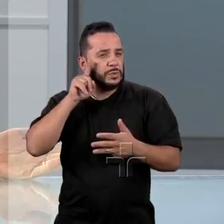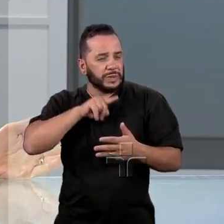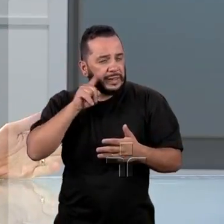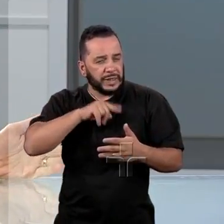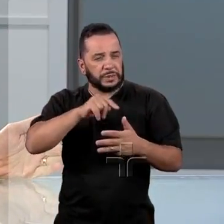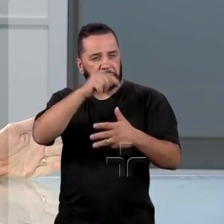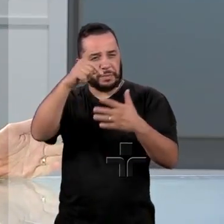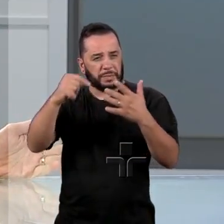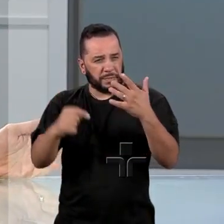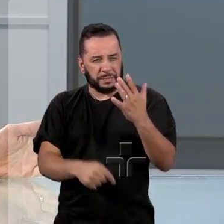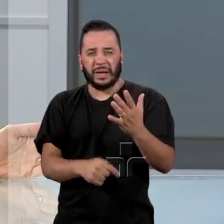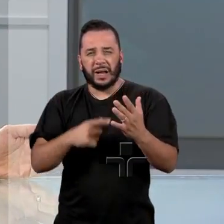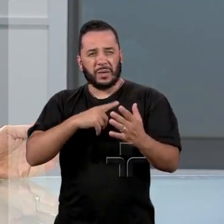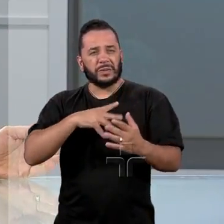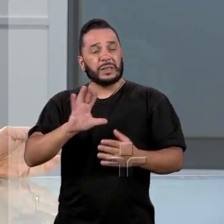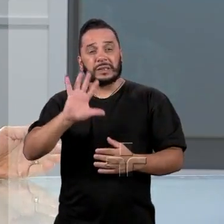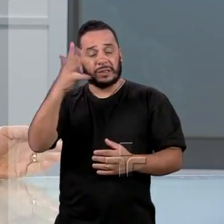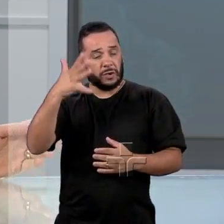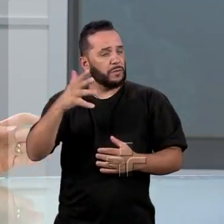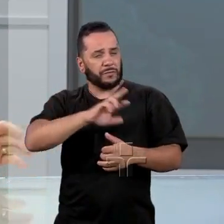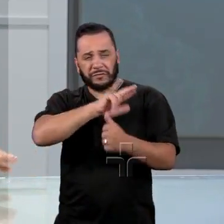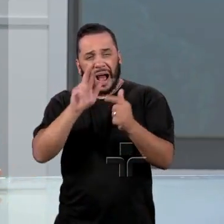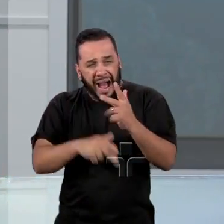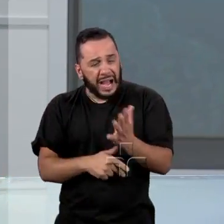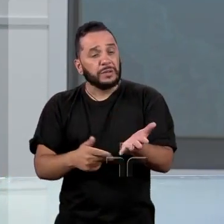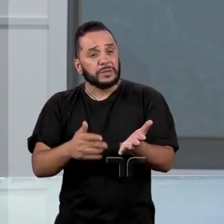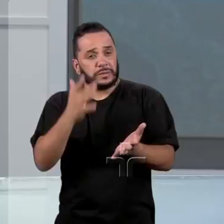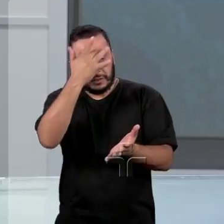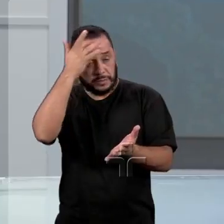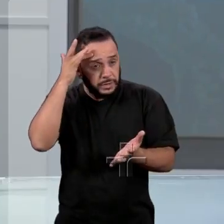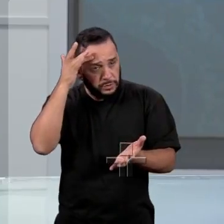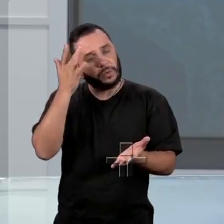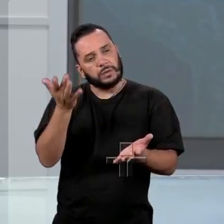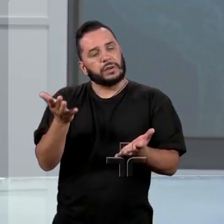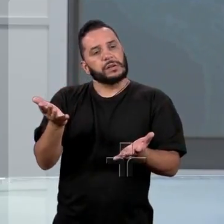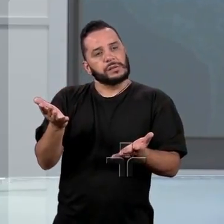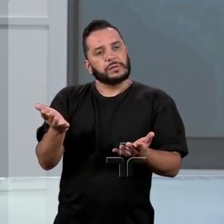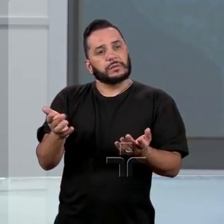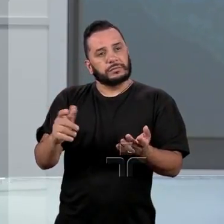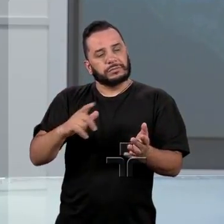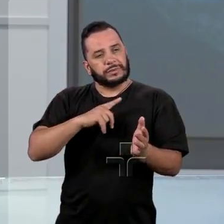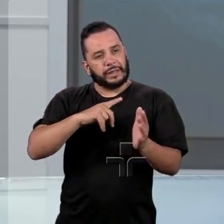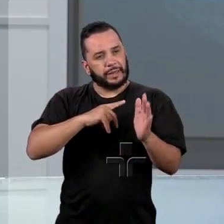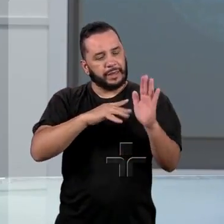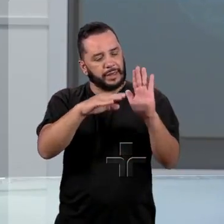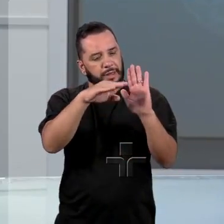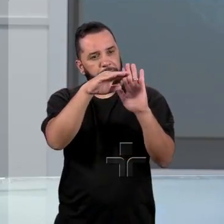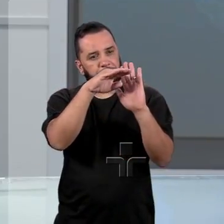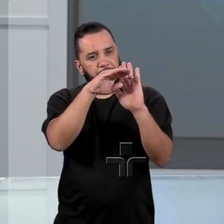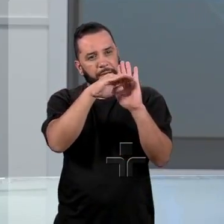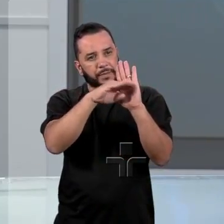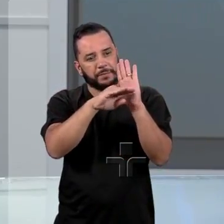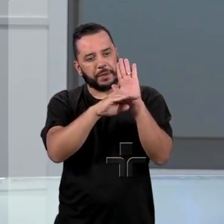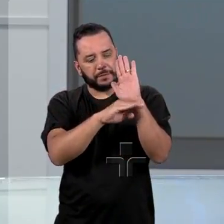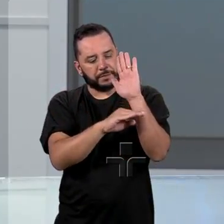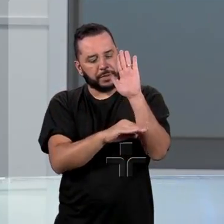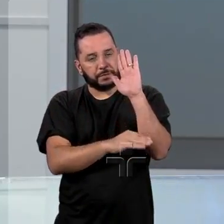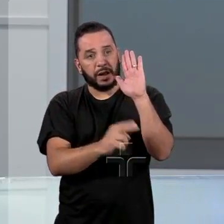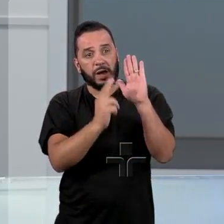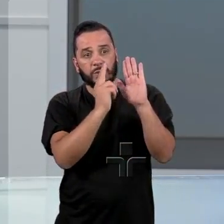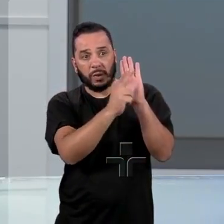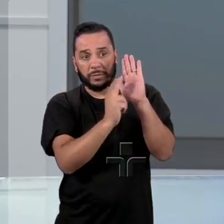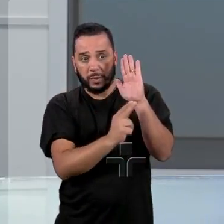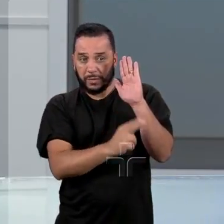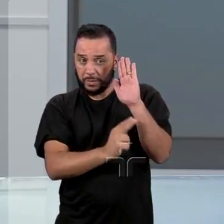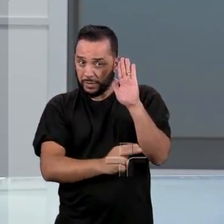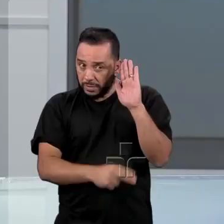vários exemplos que as pessoas já podem, inclusive, continuar fazendo suas próprias listas, né, debaixo dos seus próprios olhos, e a gente tem que estar